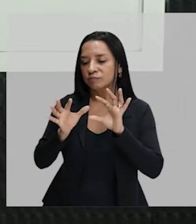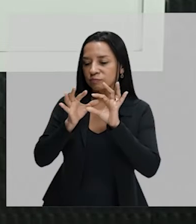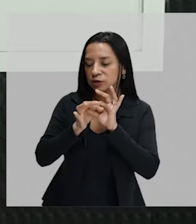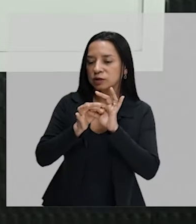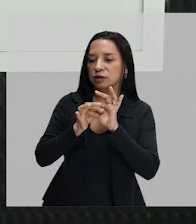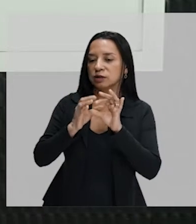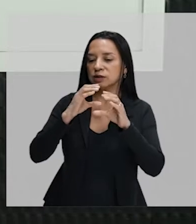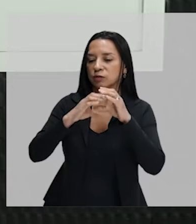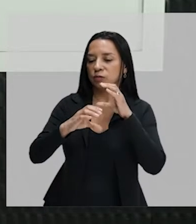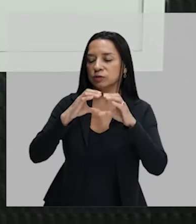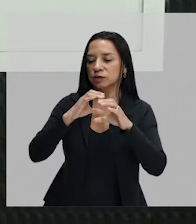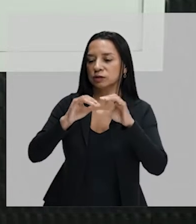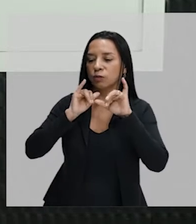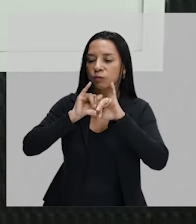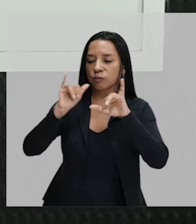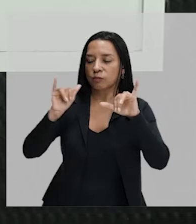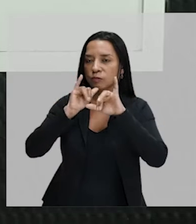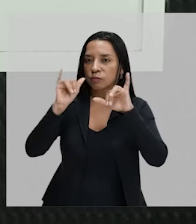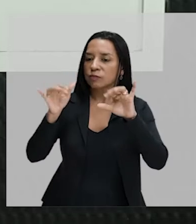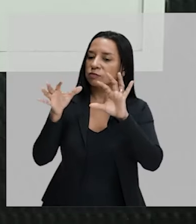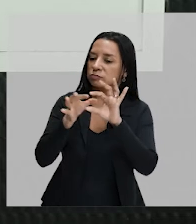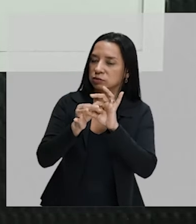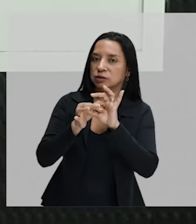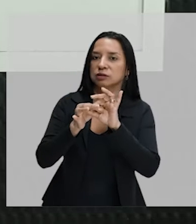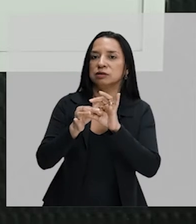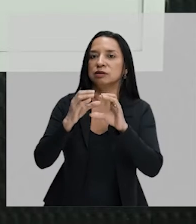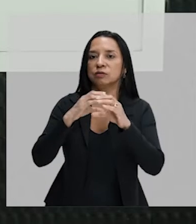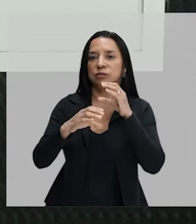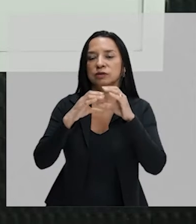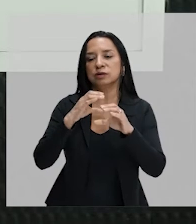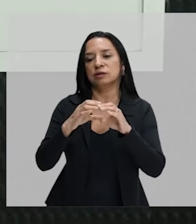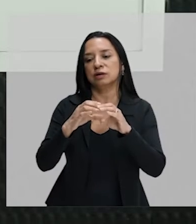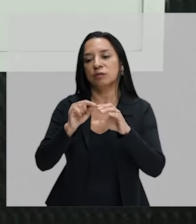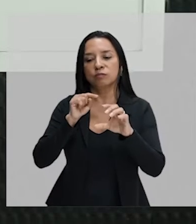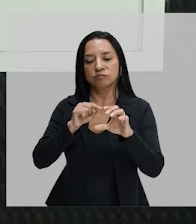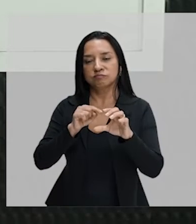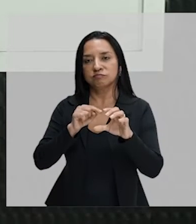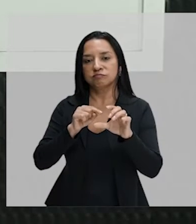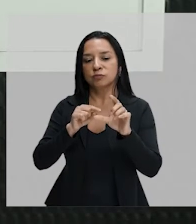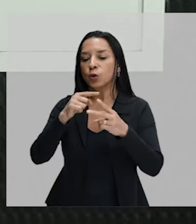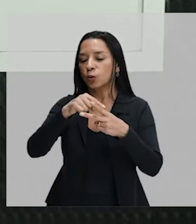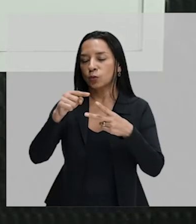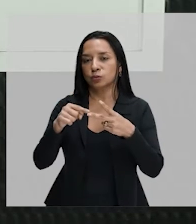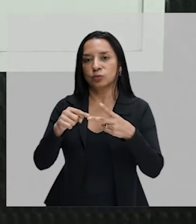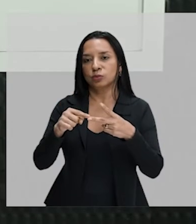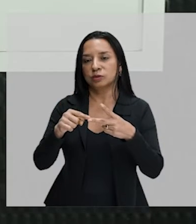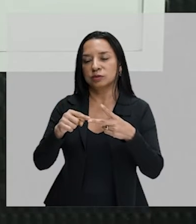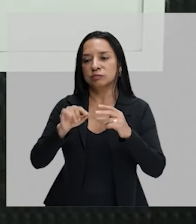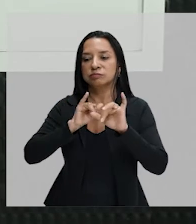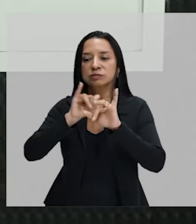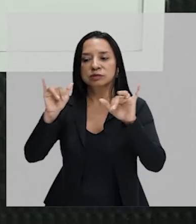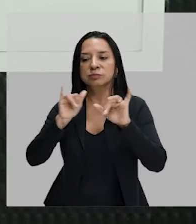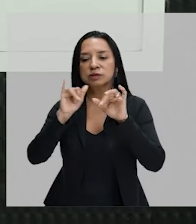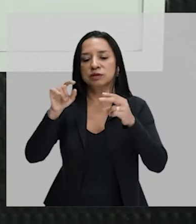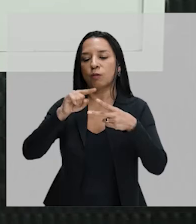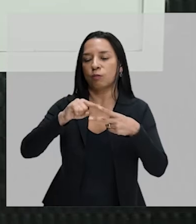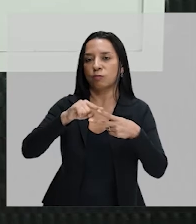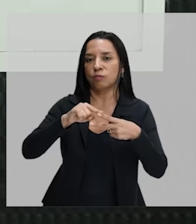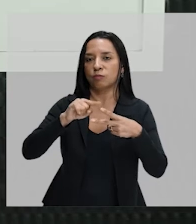comunicação, obviamente. Mas a expressão enquanto propagação, enquanto